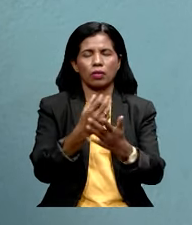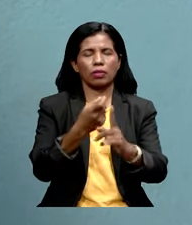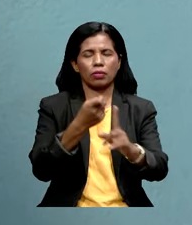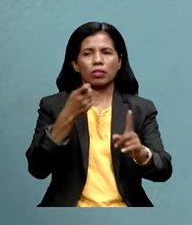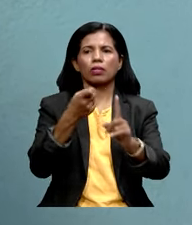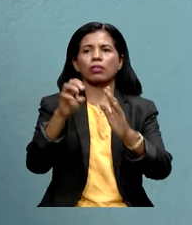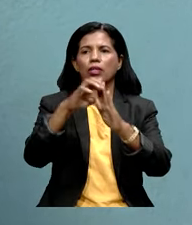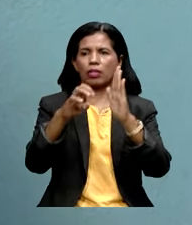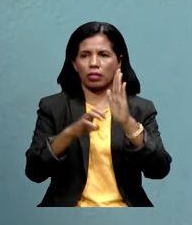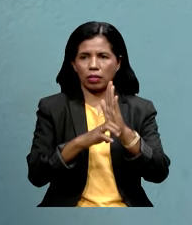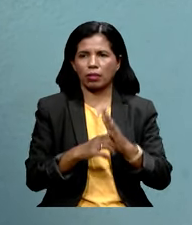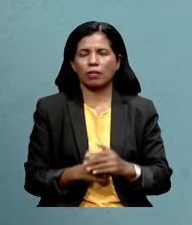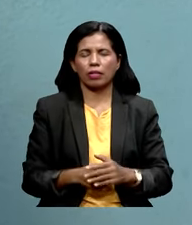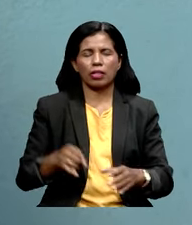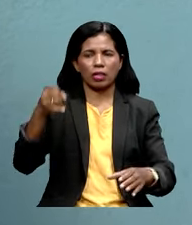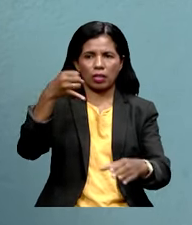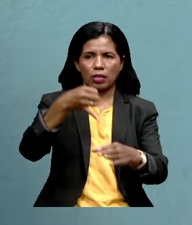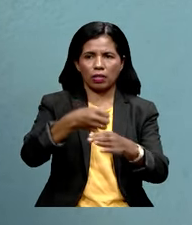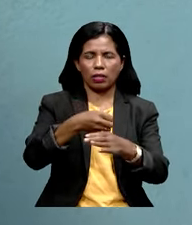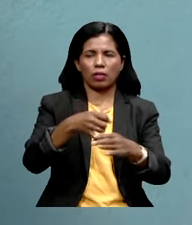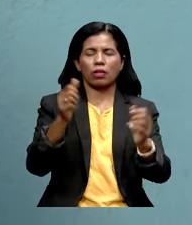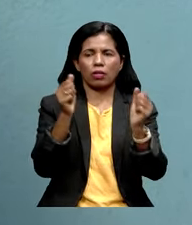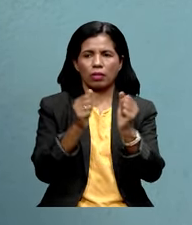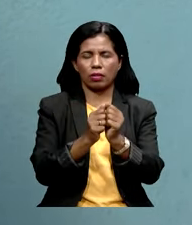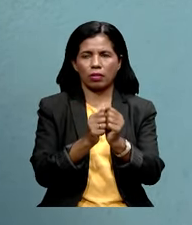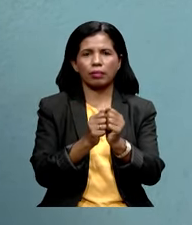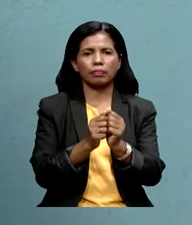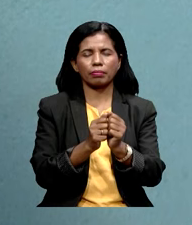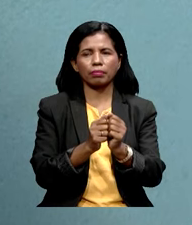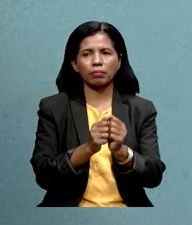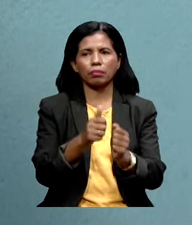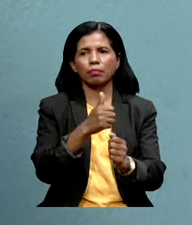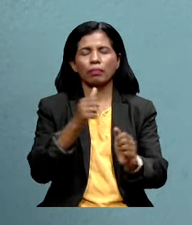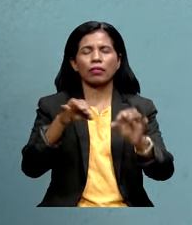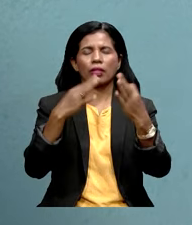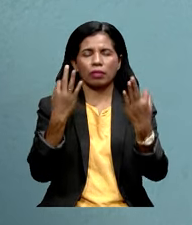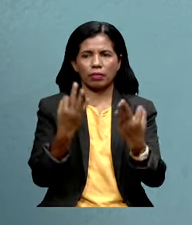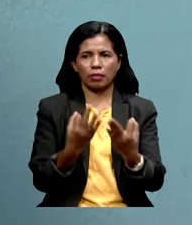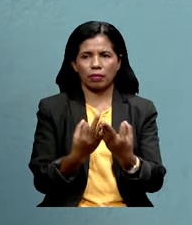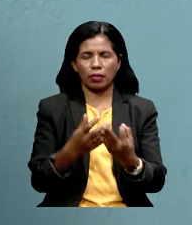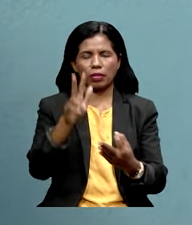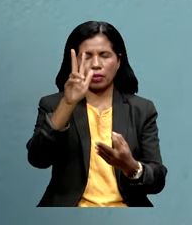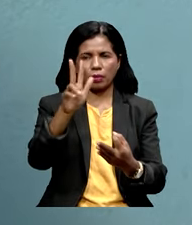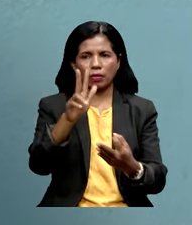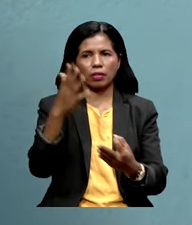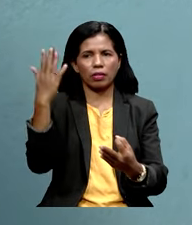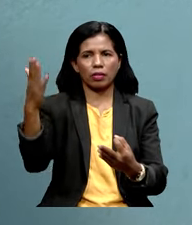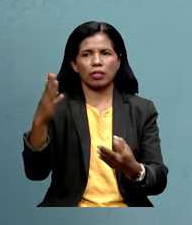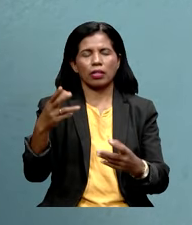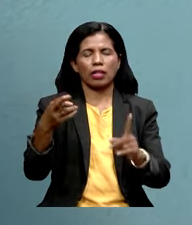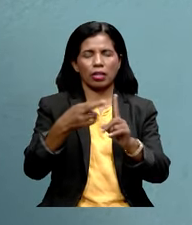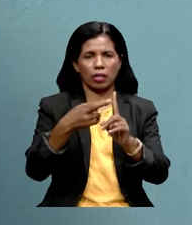Estado. Inclui. Ko foi na dao ke umakai tolu de ya simiter oi